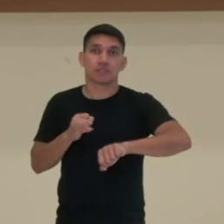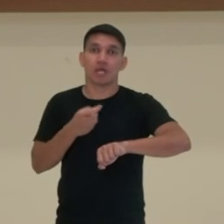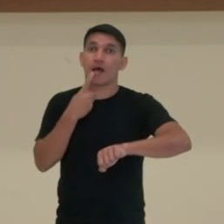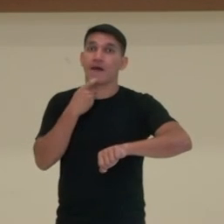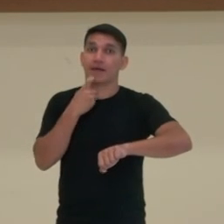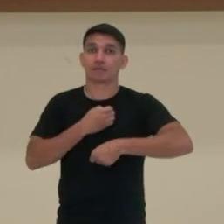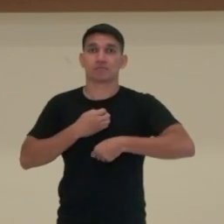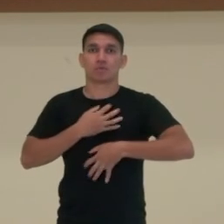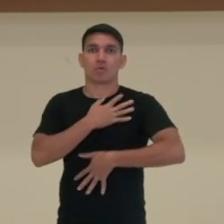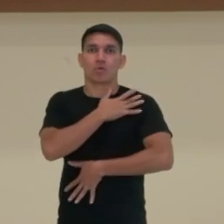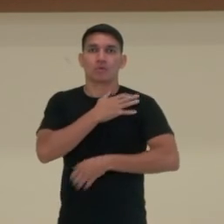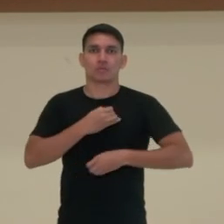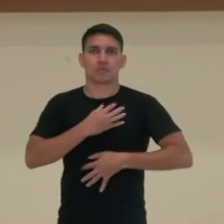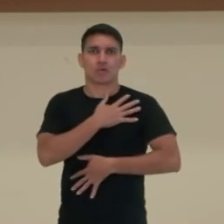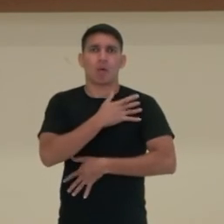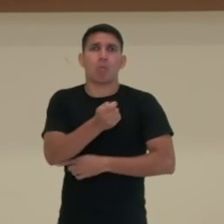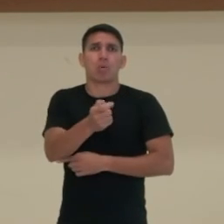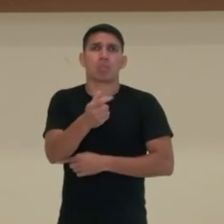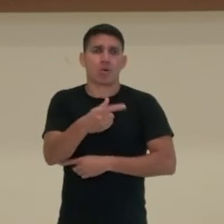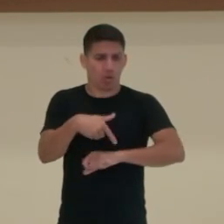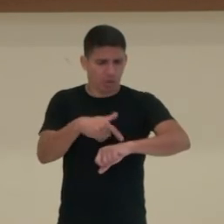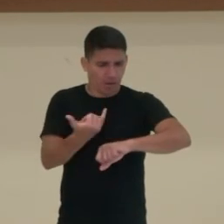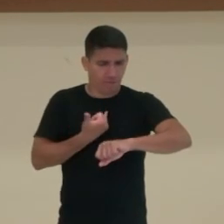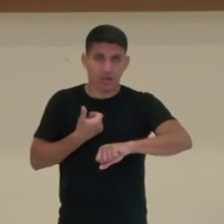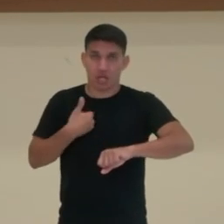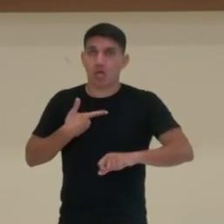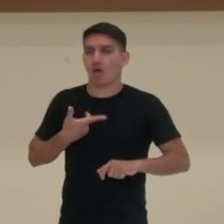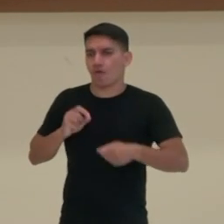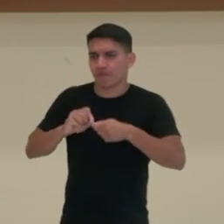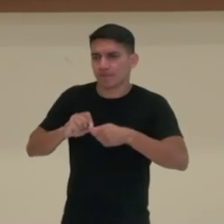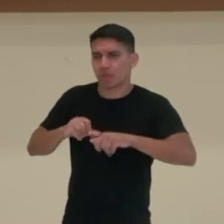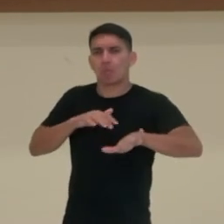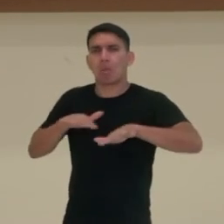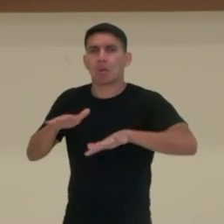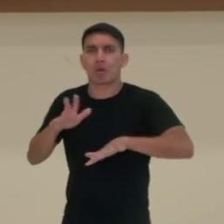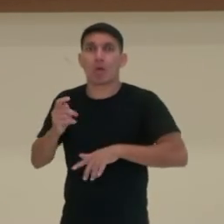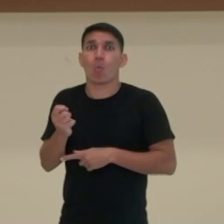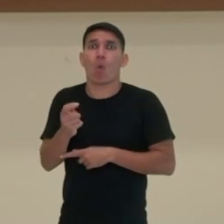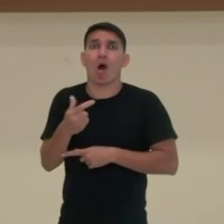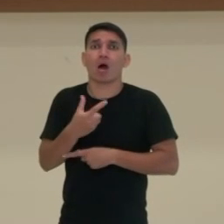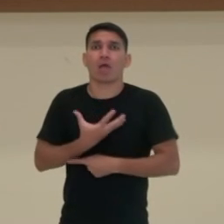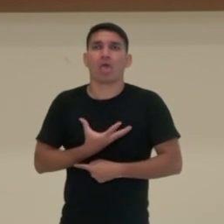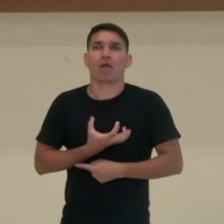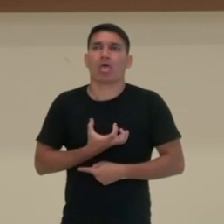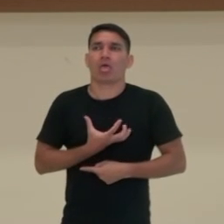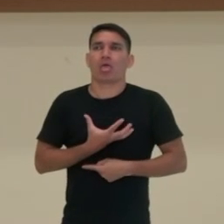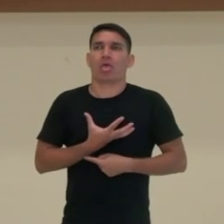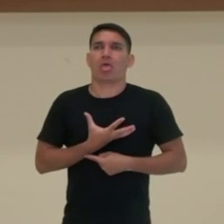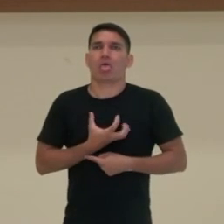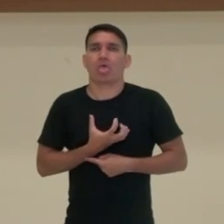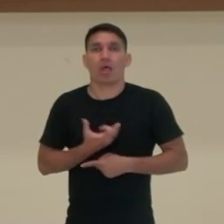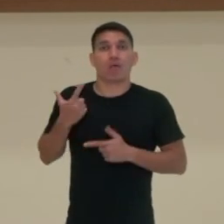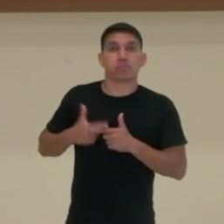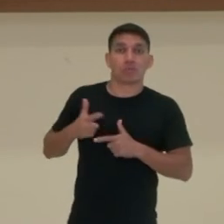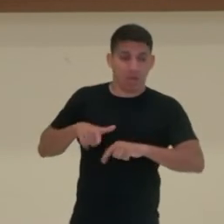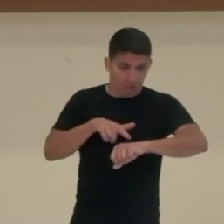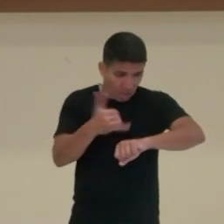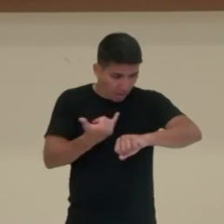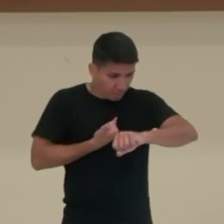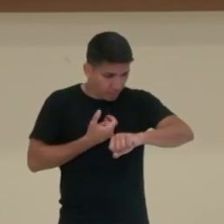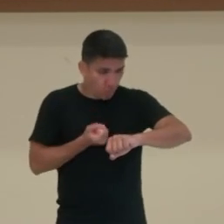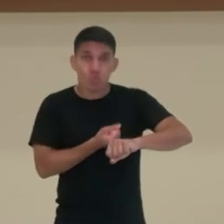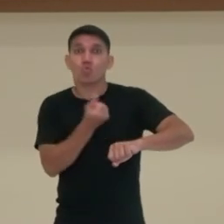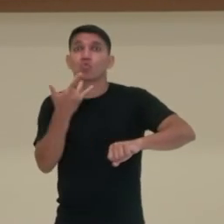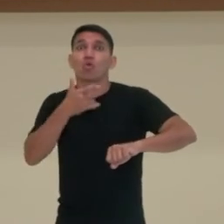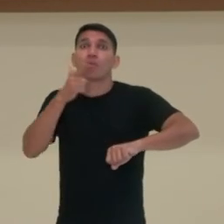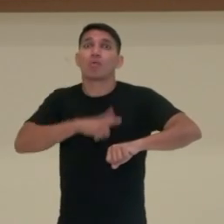ela consegue emitir, por exemplo, estou fazendo uma atividade e estou quase entrando numa parada cardíaca, ela consegue emitir um alerta para um número cadastrado